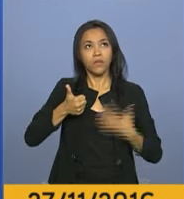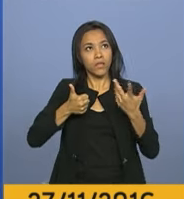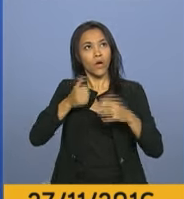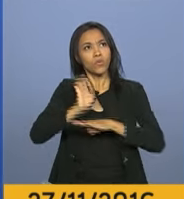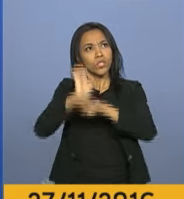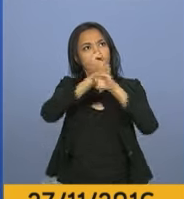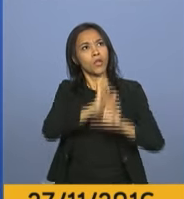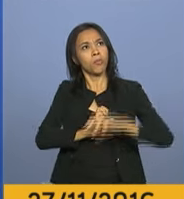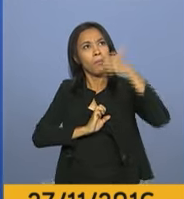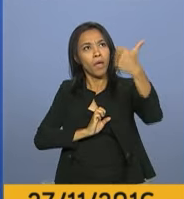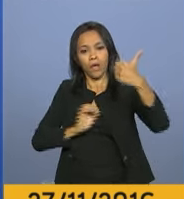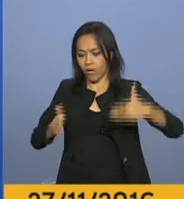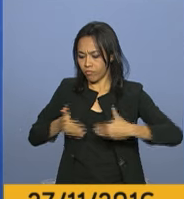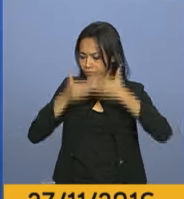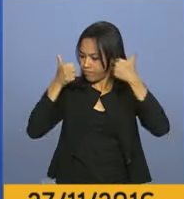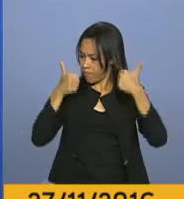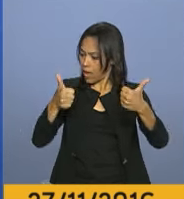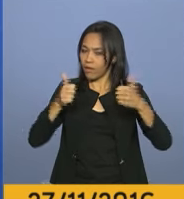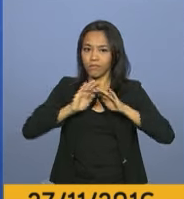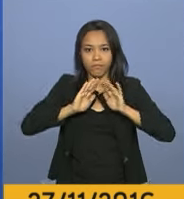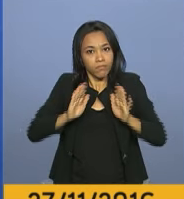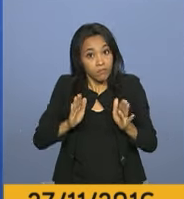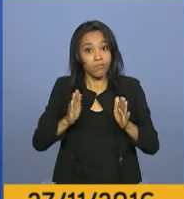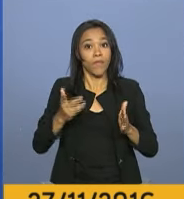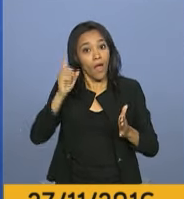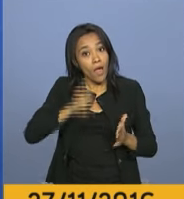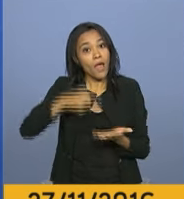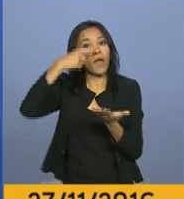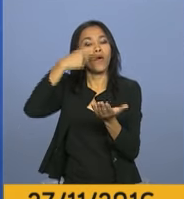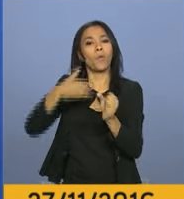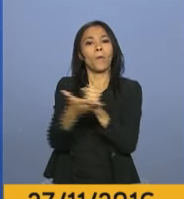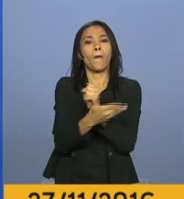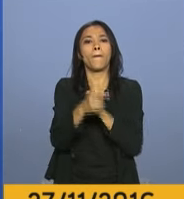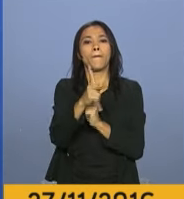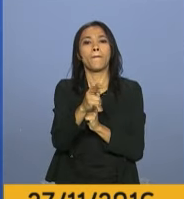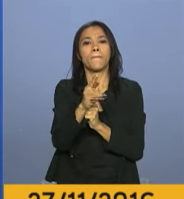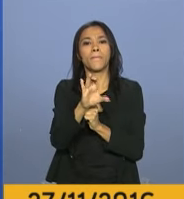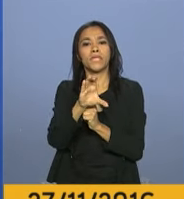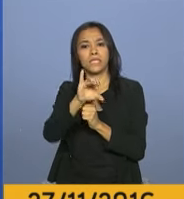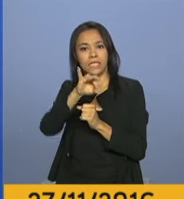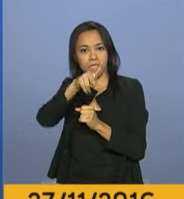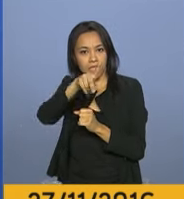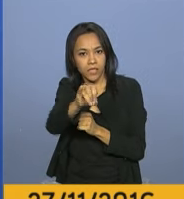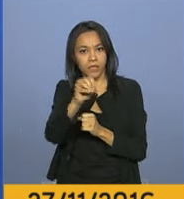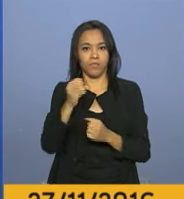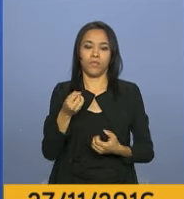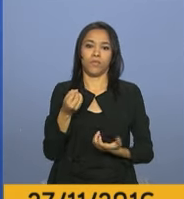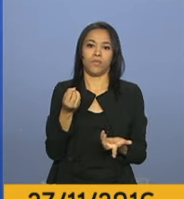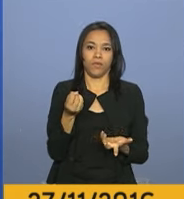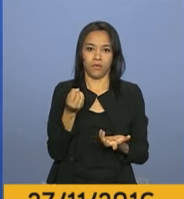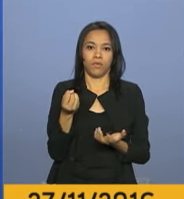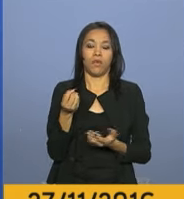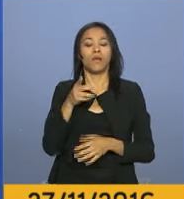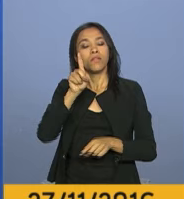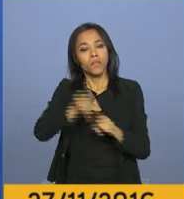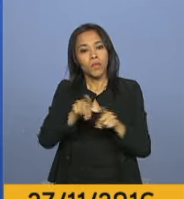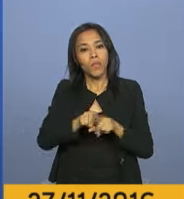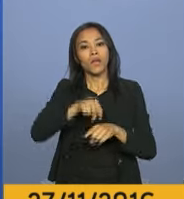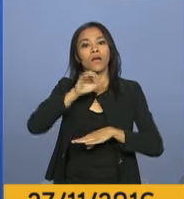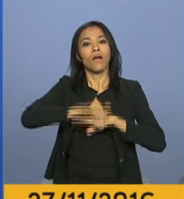caminham adequadamente. Então, preservar o princípio federativo, preservar o princípio da autonomia dos